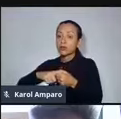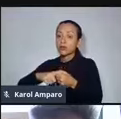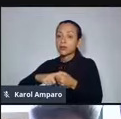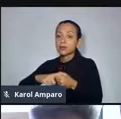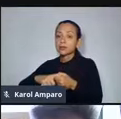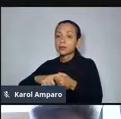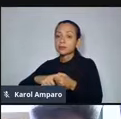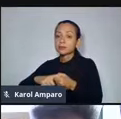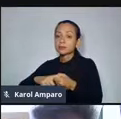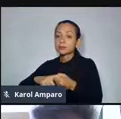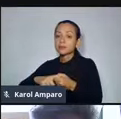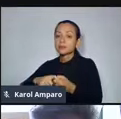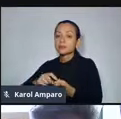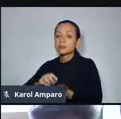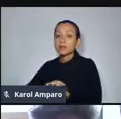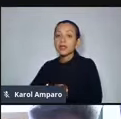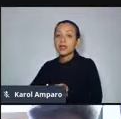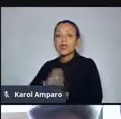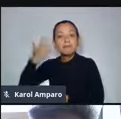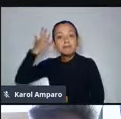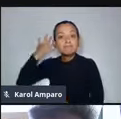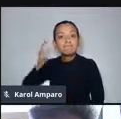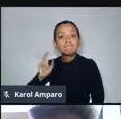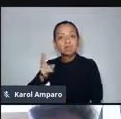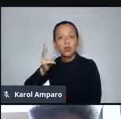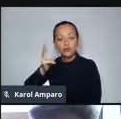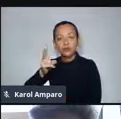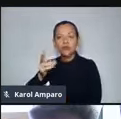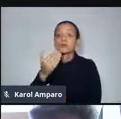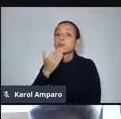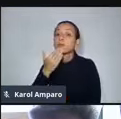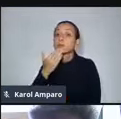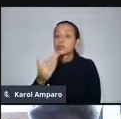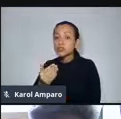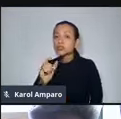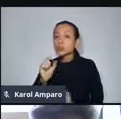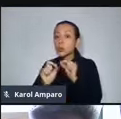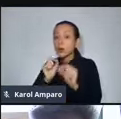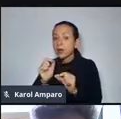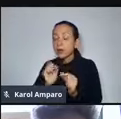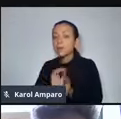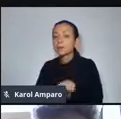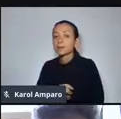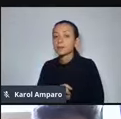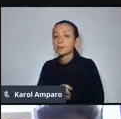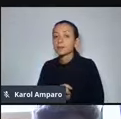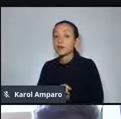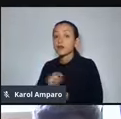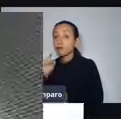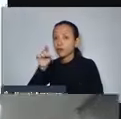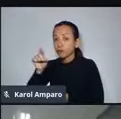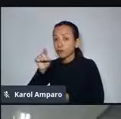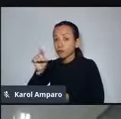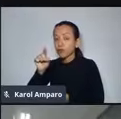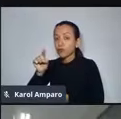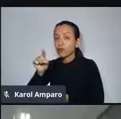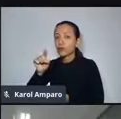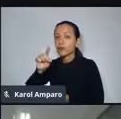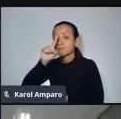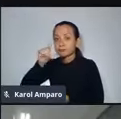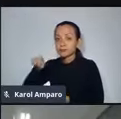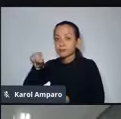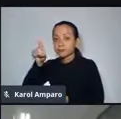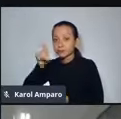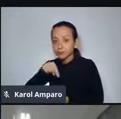está passando para a gente, eu vou pedir a gentileza do seguinte, do senhor sair, né,